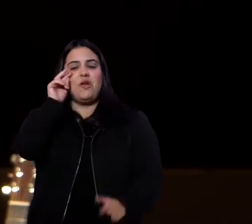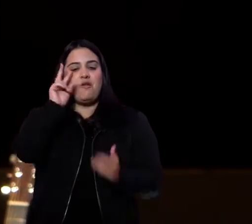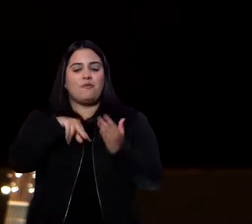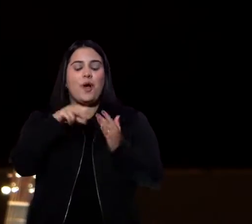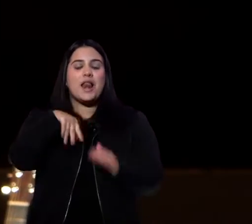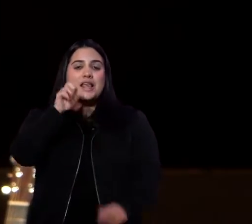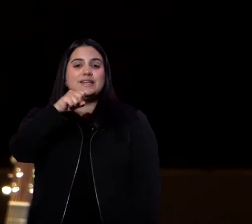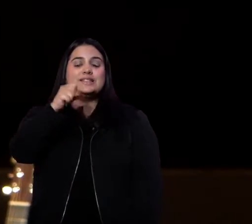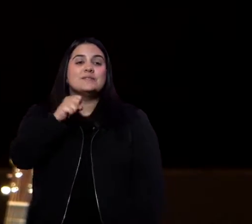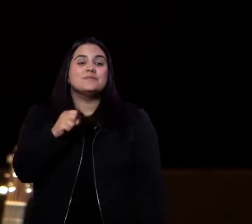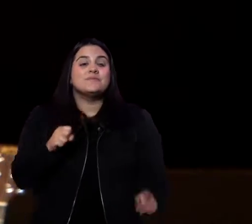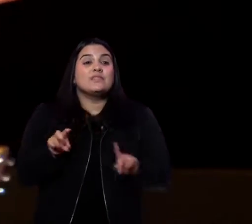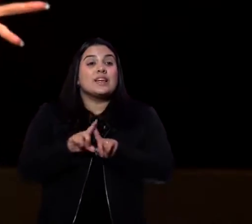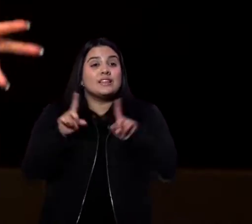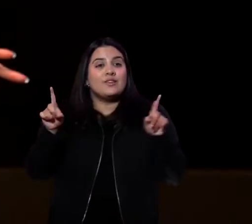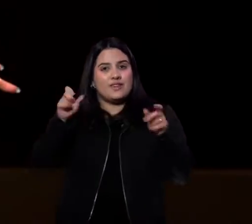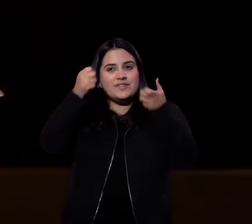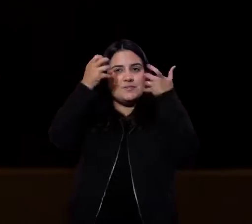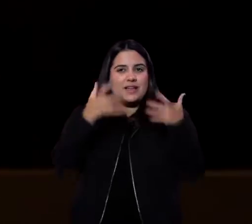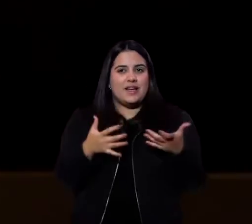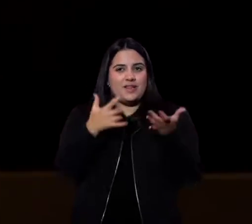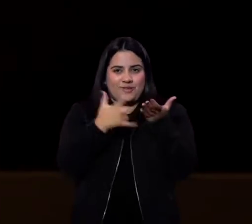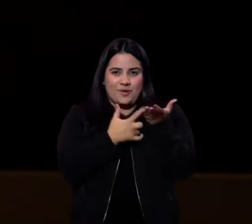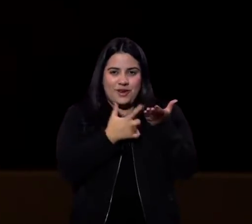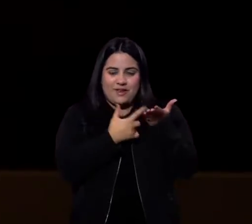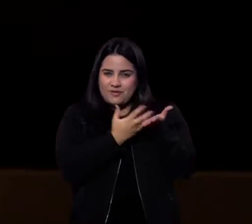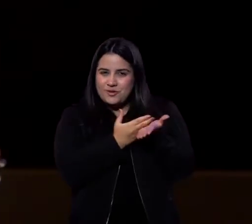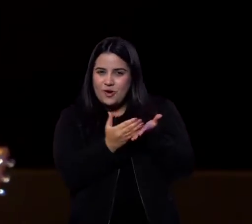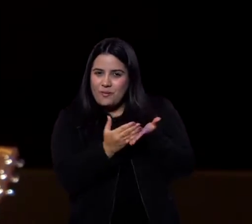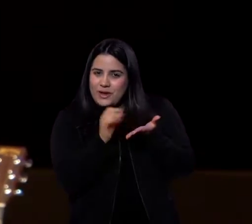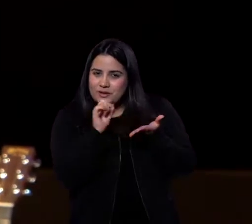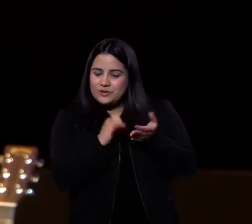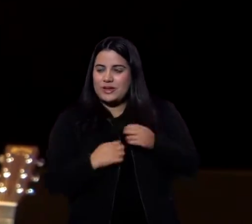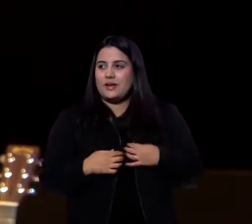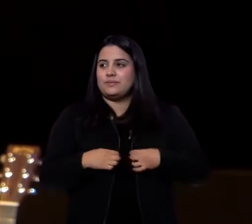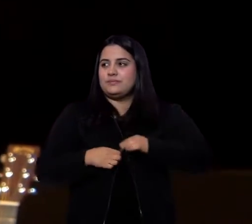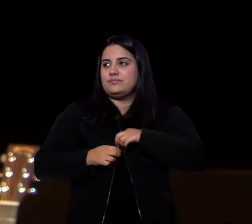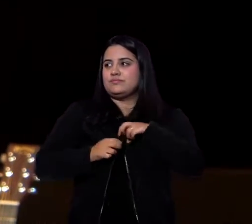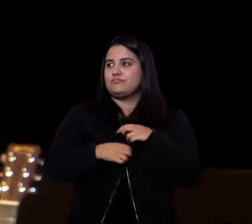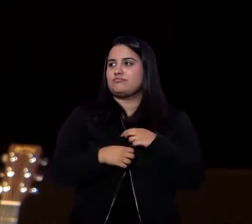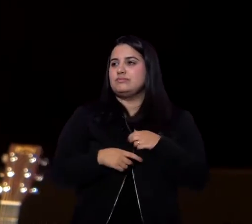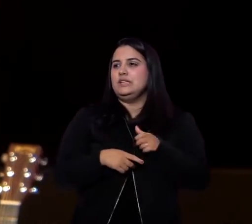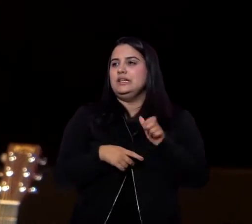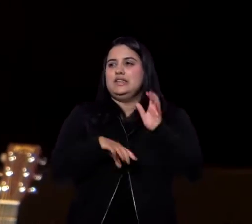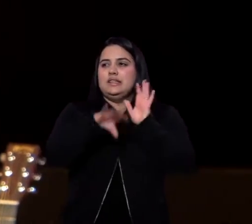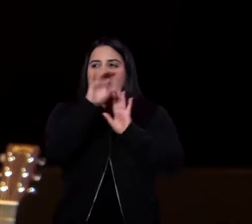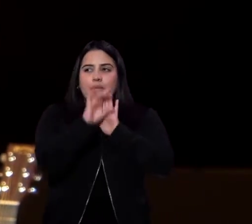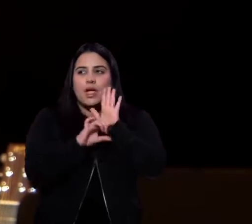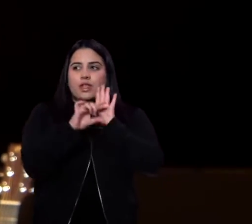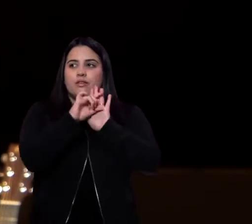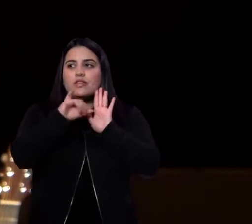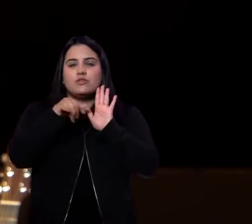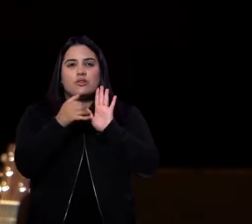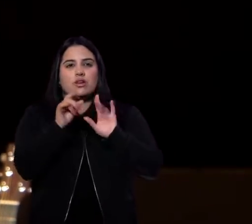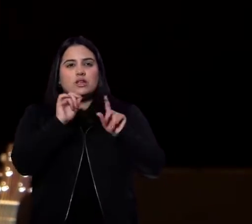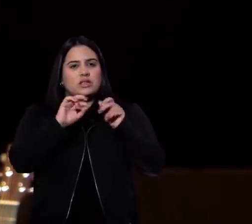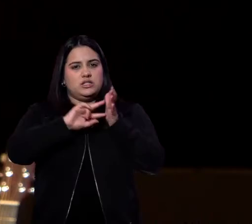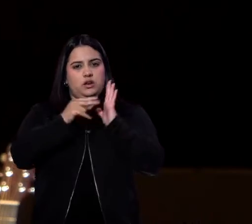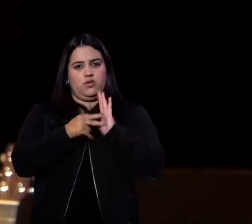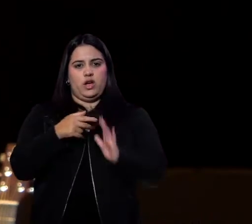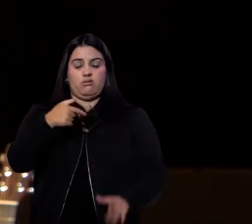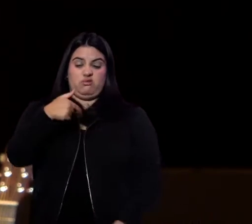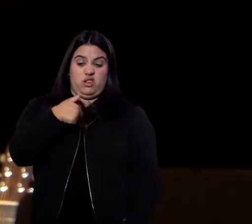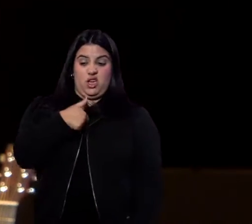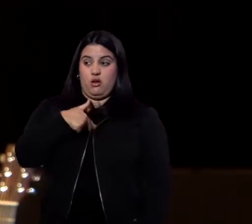E ele estava falando na introdução do livro, ele fala que essa passagem não quer dizer que a gente vai ser maior do que Jesus, né?